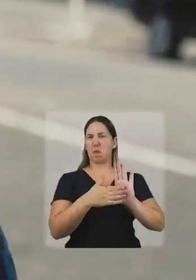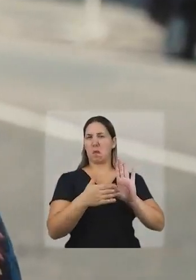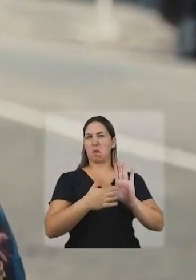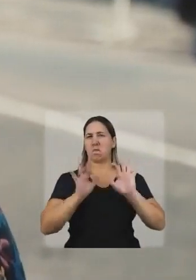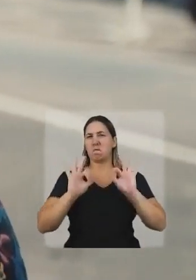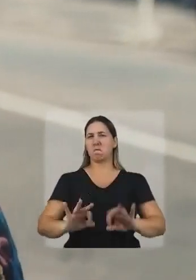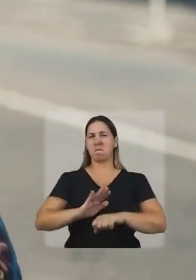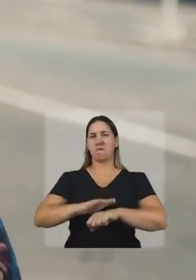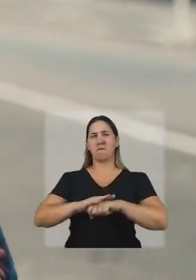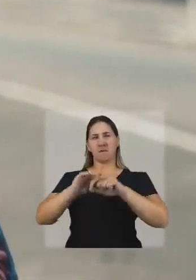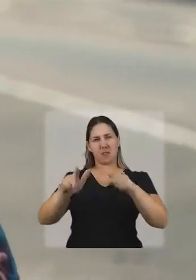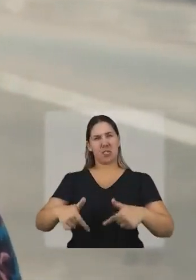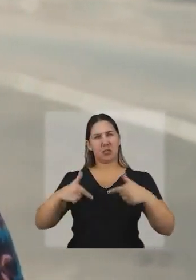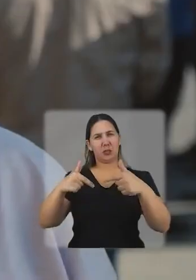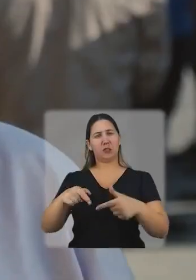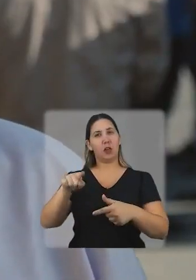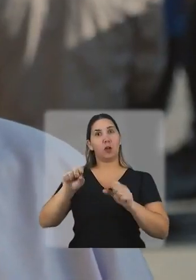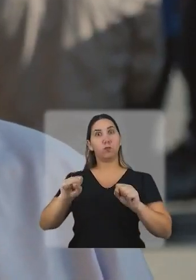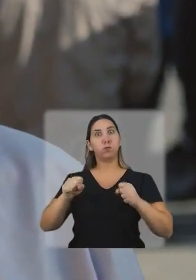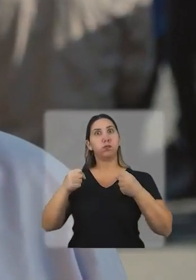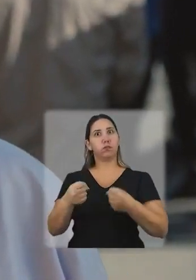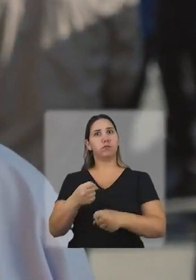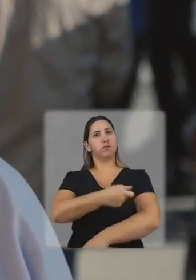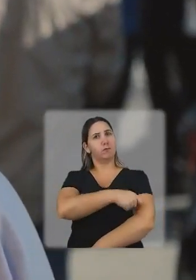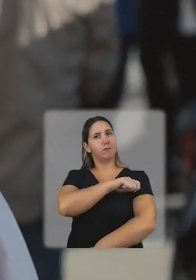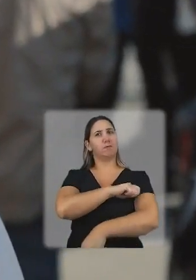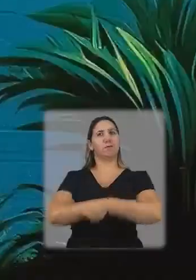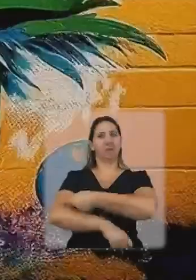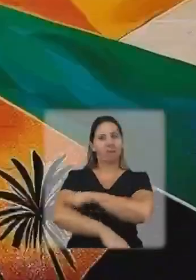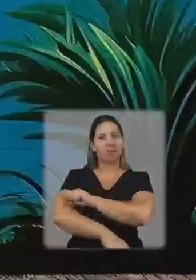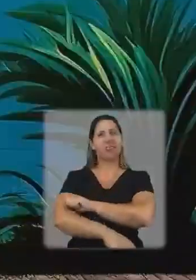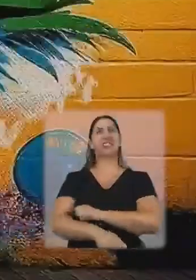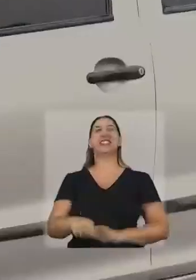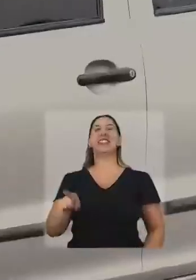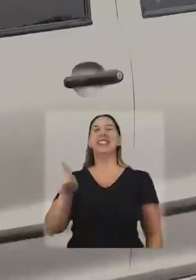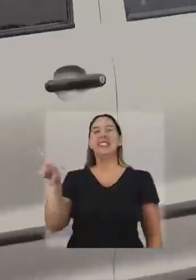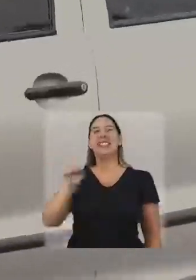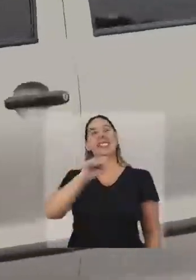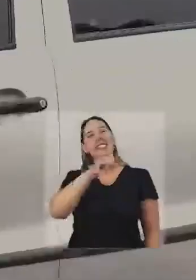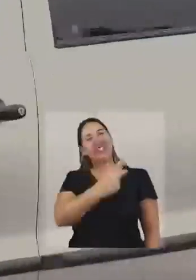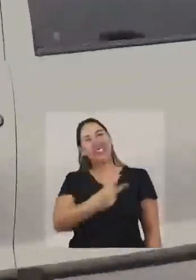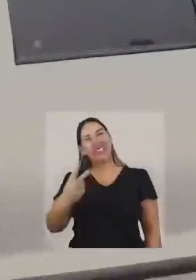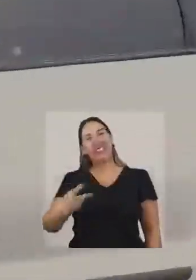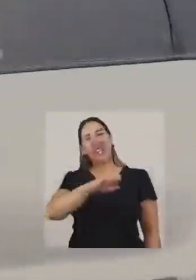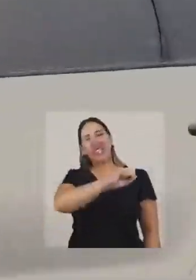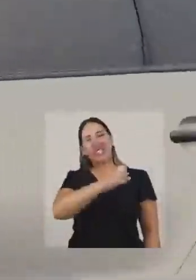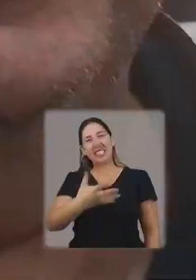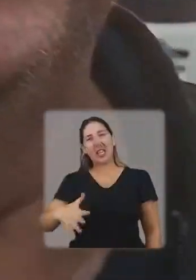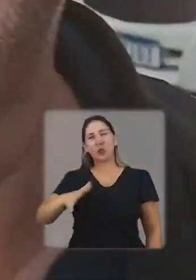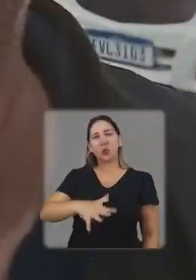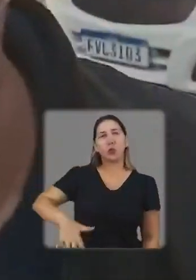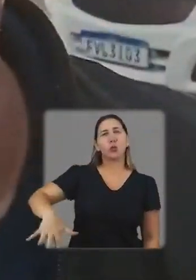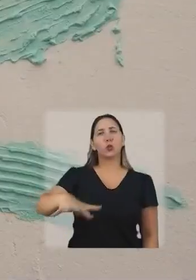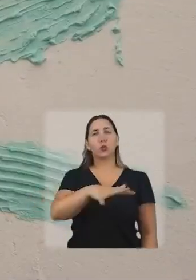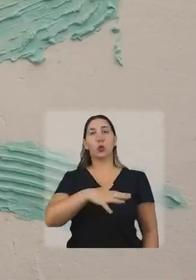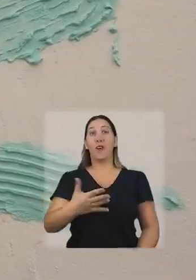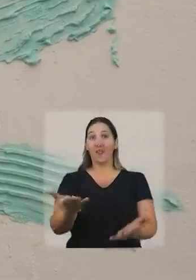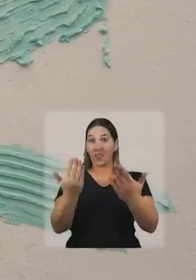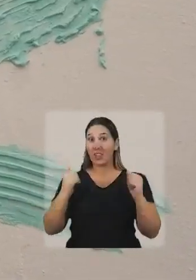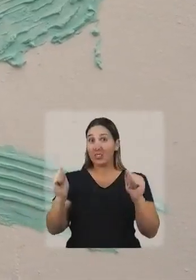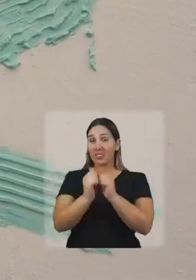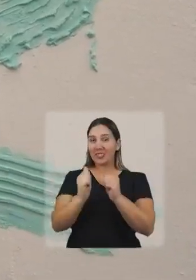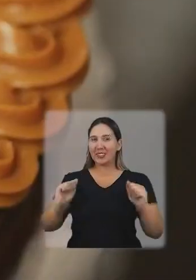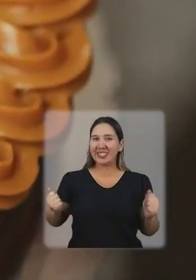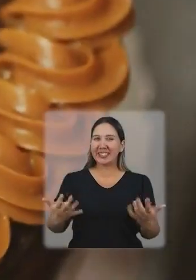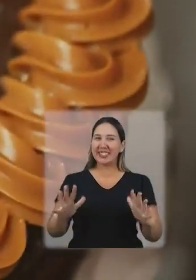Se propõe a fazer, ela entra e faz. Ela é uma mulher de fibra. É 22 para Santos inteira. Vem junto